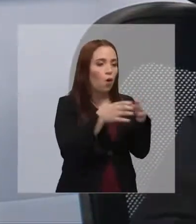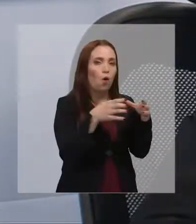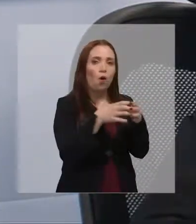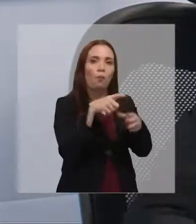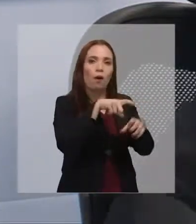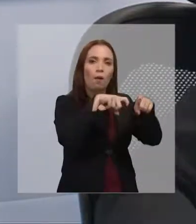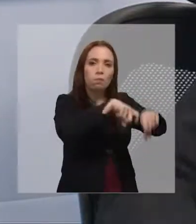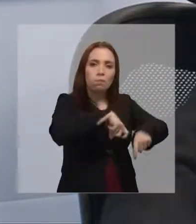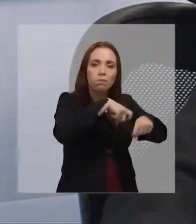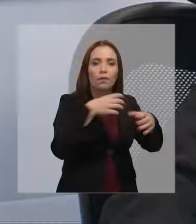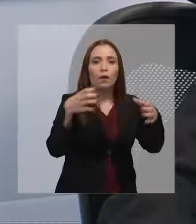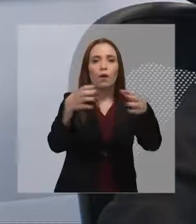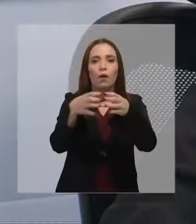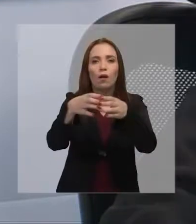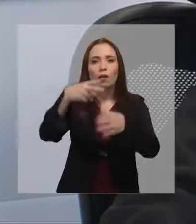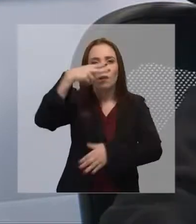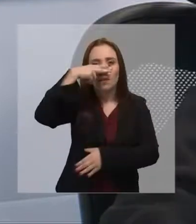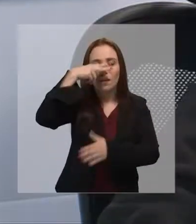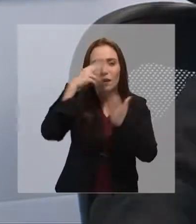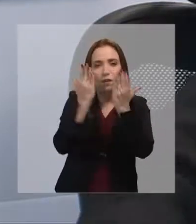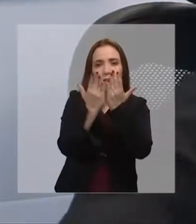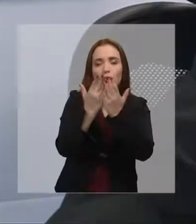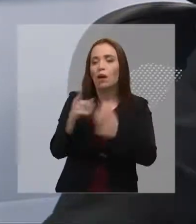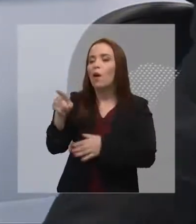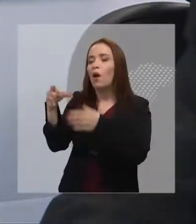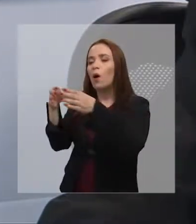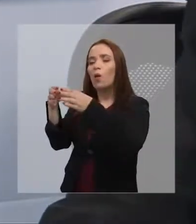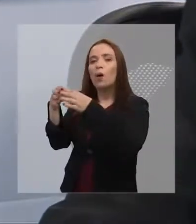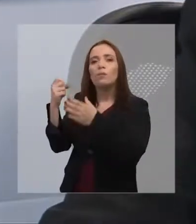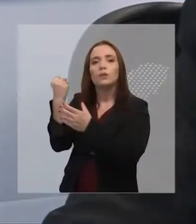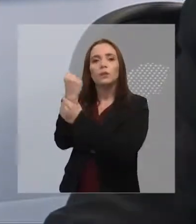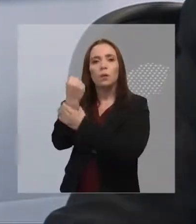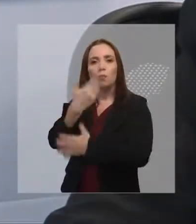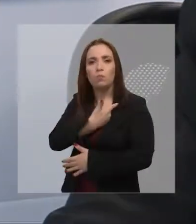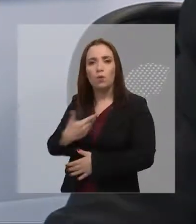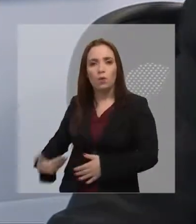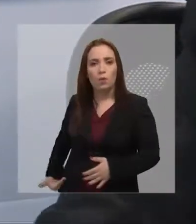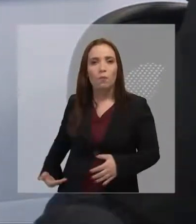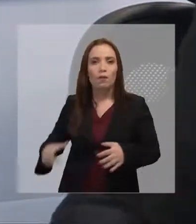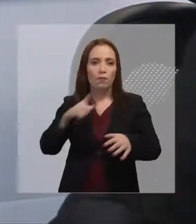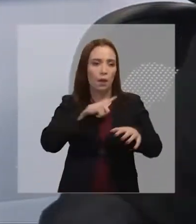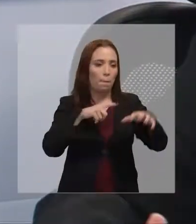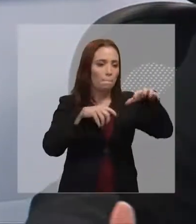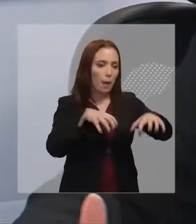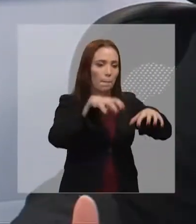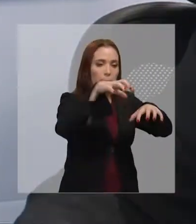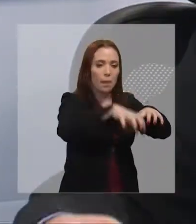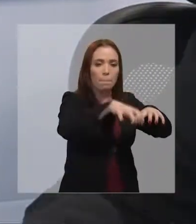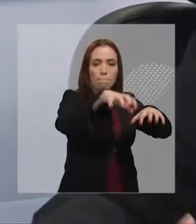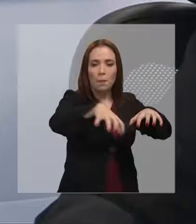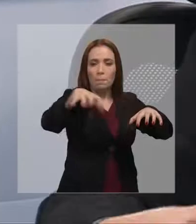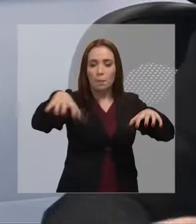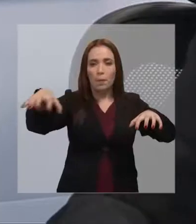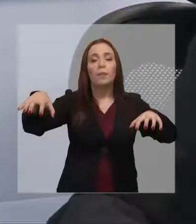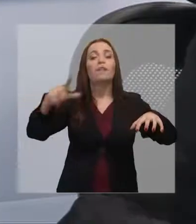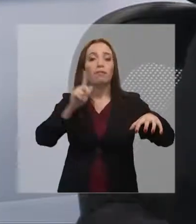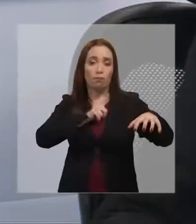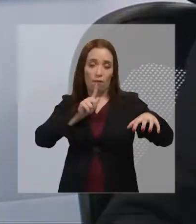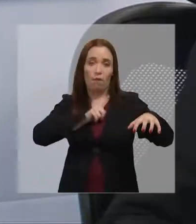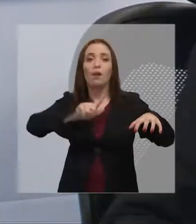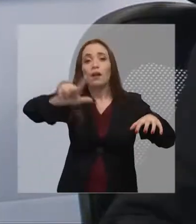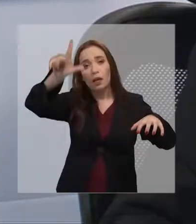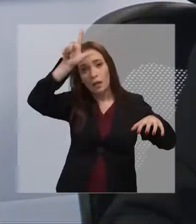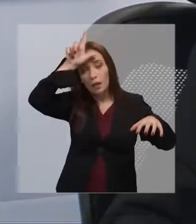agronegócio, evangélicos, a bancada da segurança pública, que é pulverizada. Eles têm, sim,